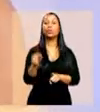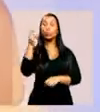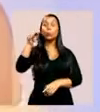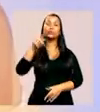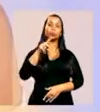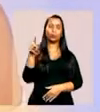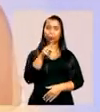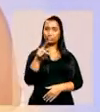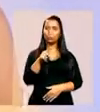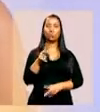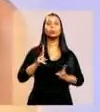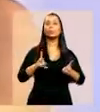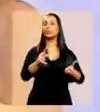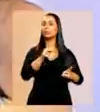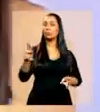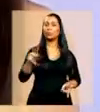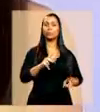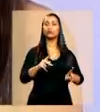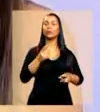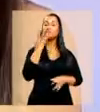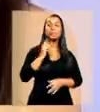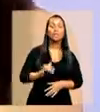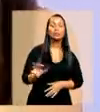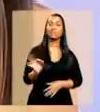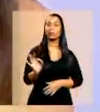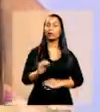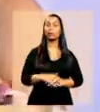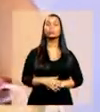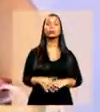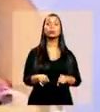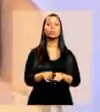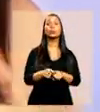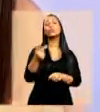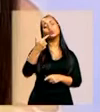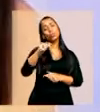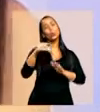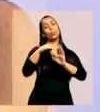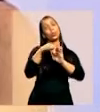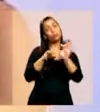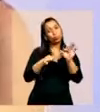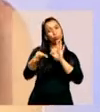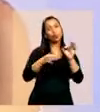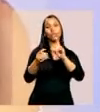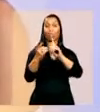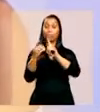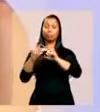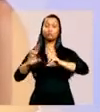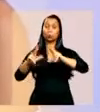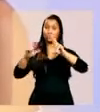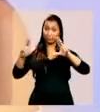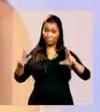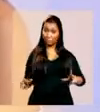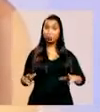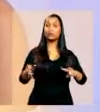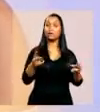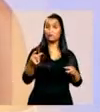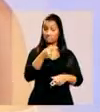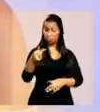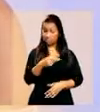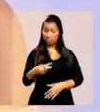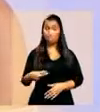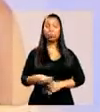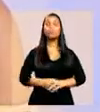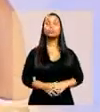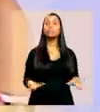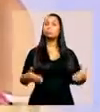com outros professores, não são com os professores da própria criança. Também tem todo um projeto de atendimento diferenciado durante essas